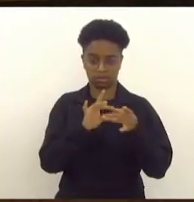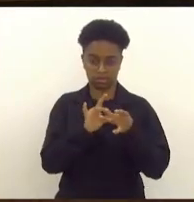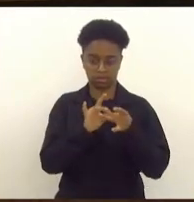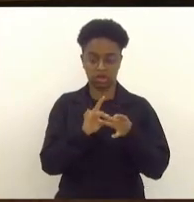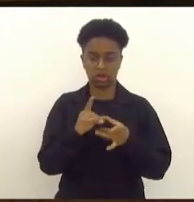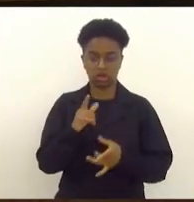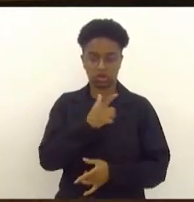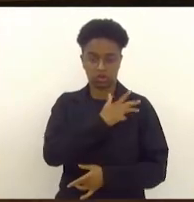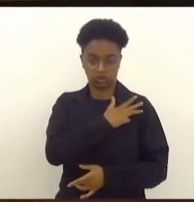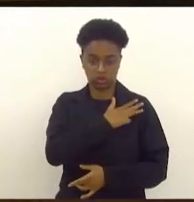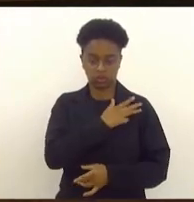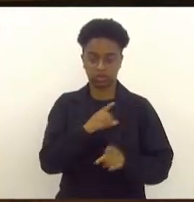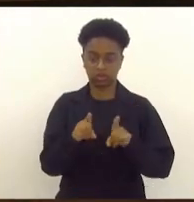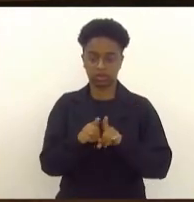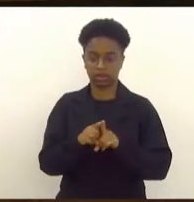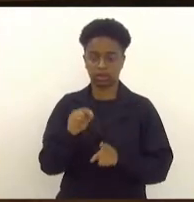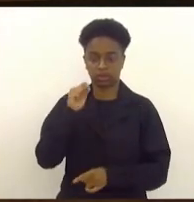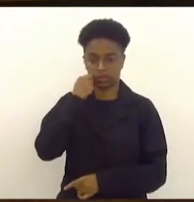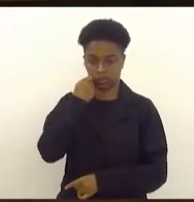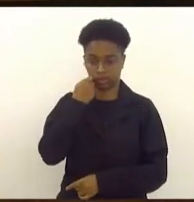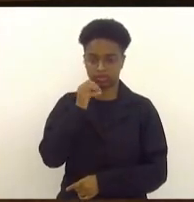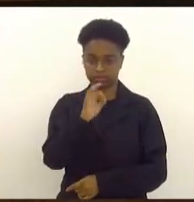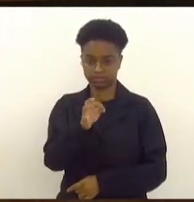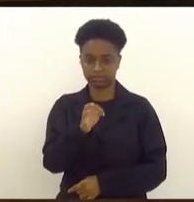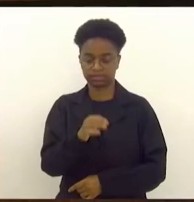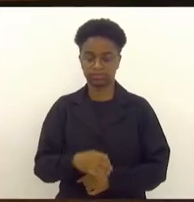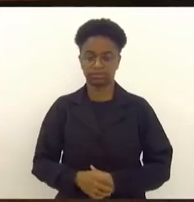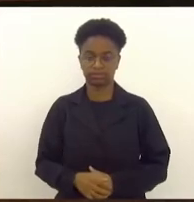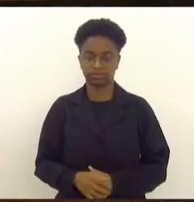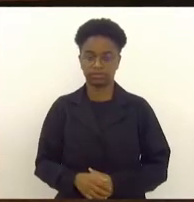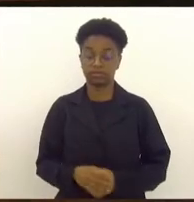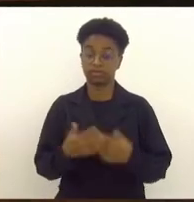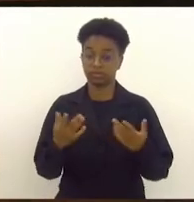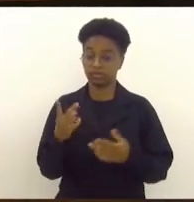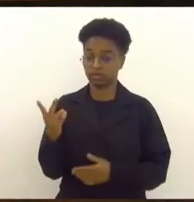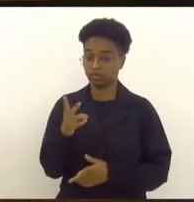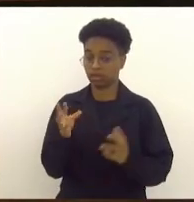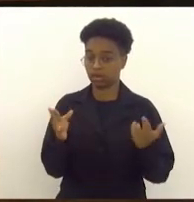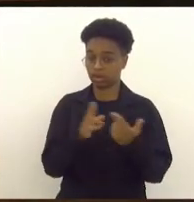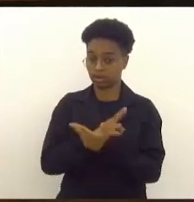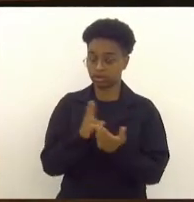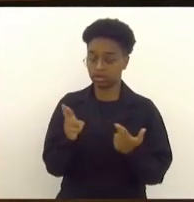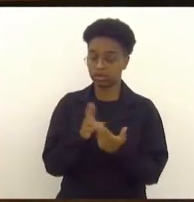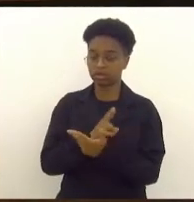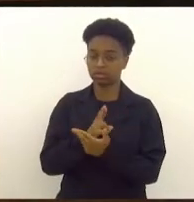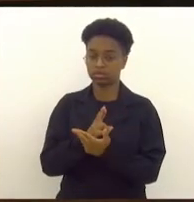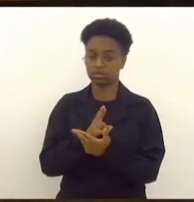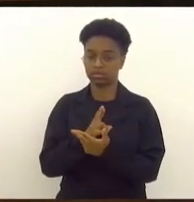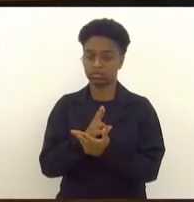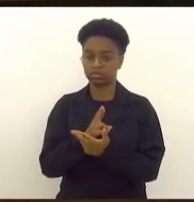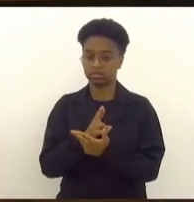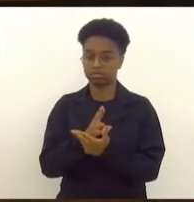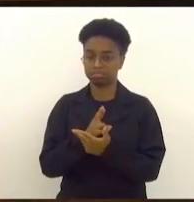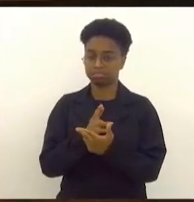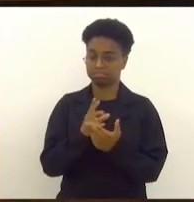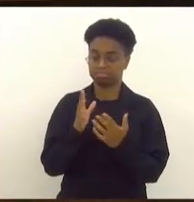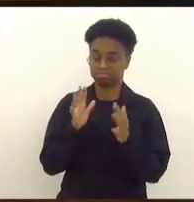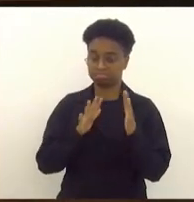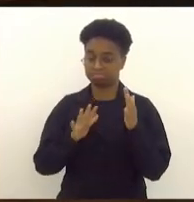são irmãos a relação deles elas são obscuras